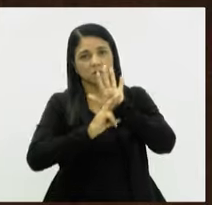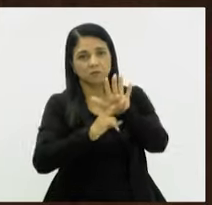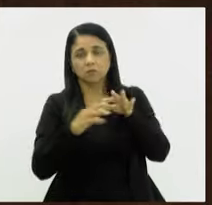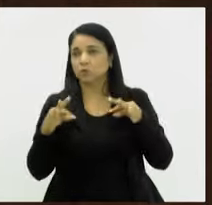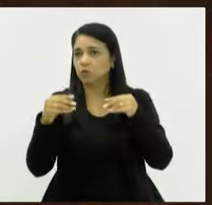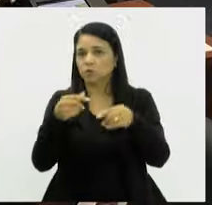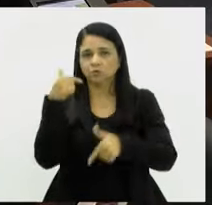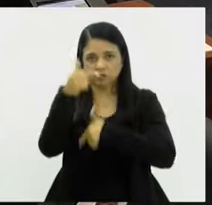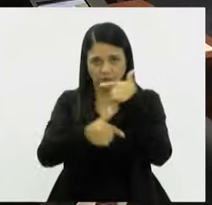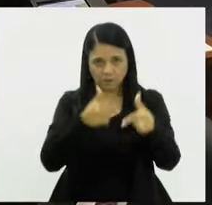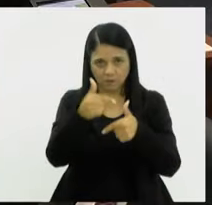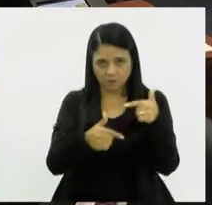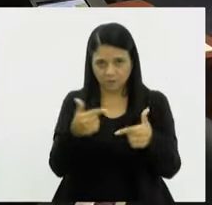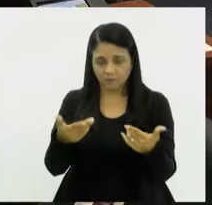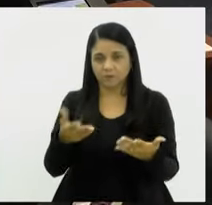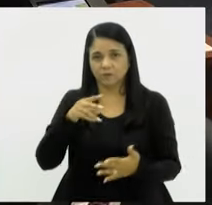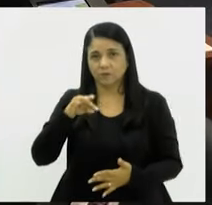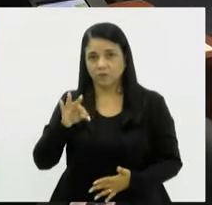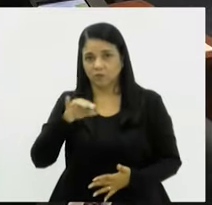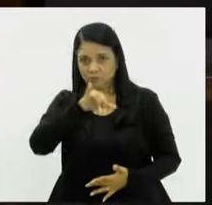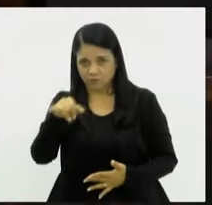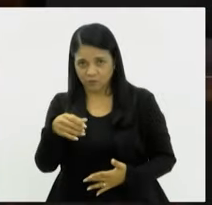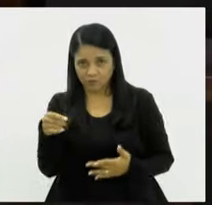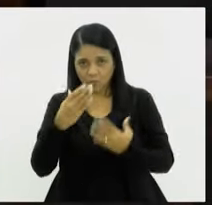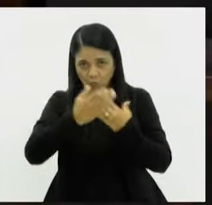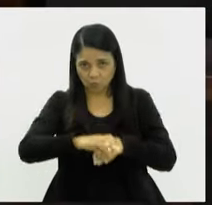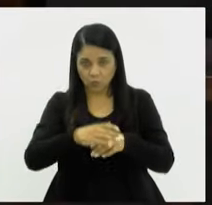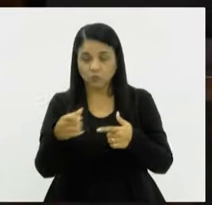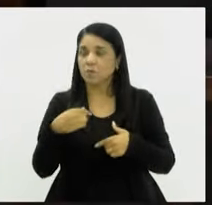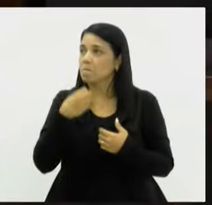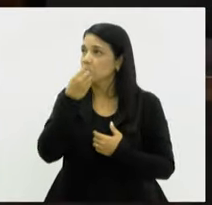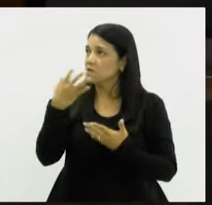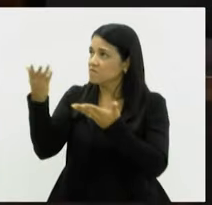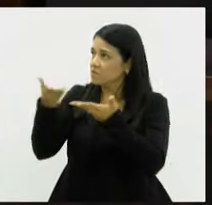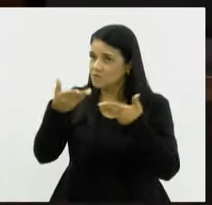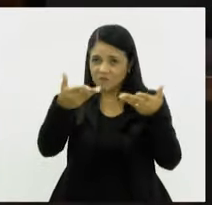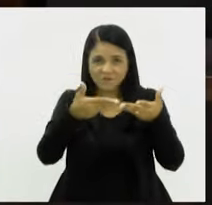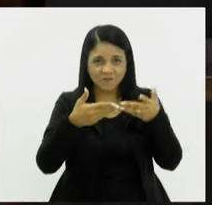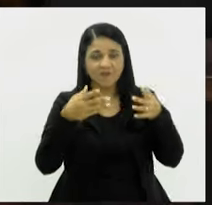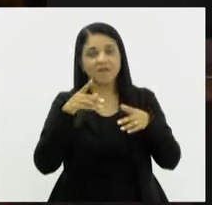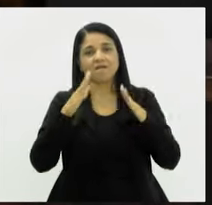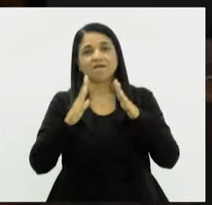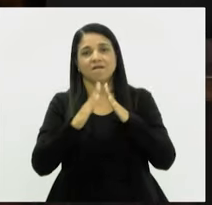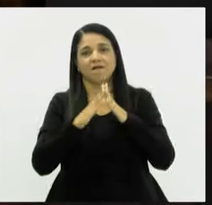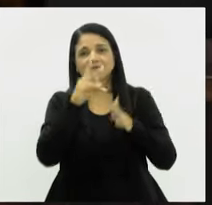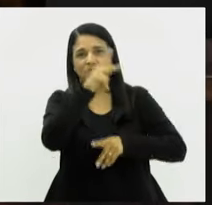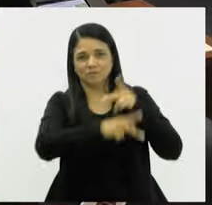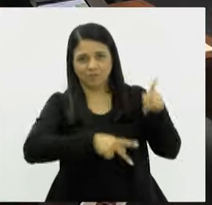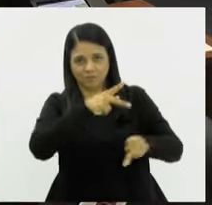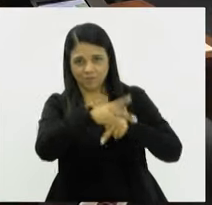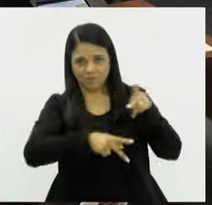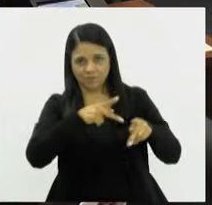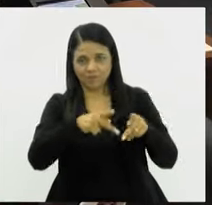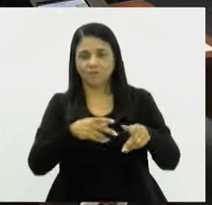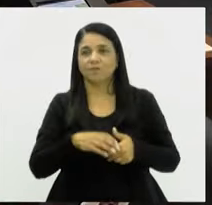esses trabalhadores. Muito obrigada, bem-vindos e bem-vindas à Casa do Povo.